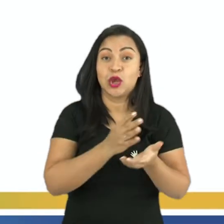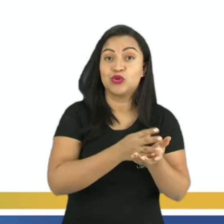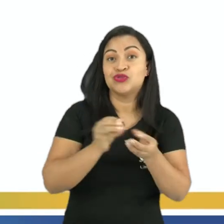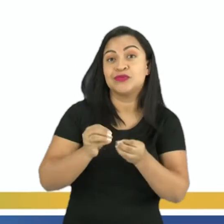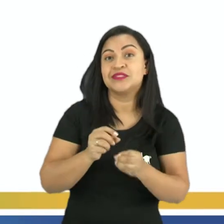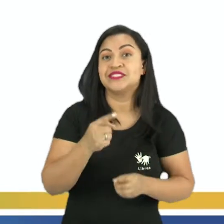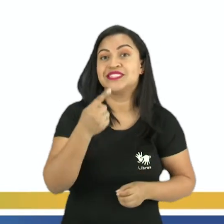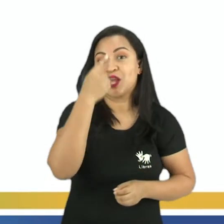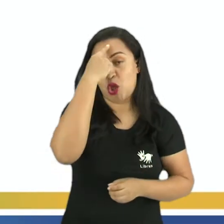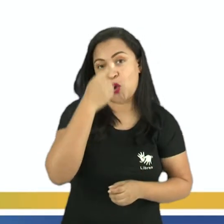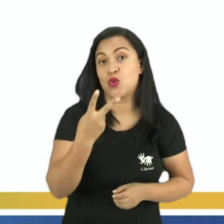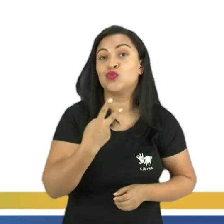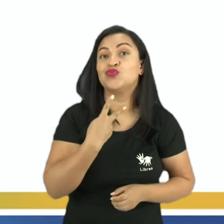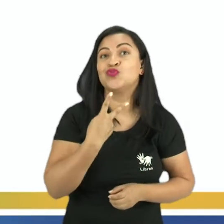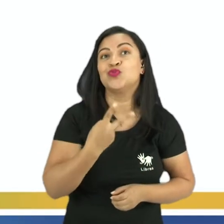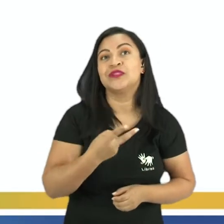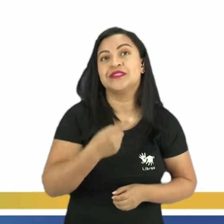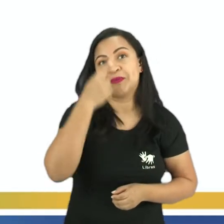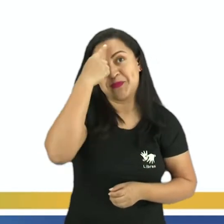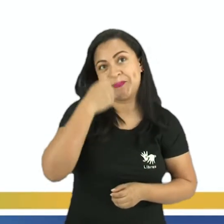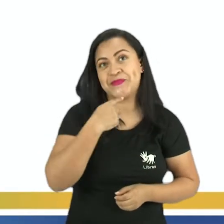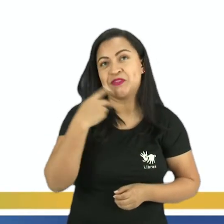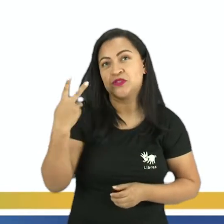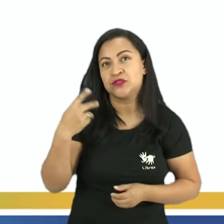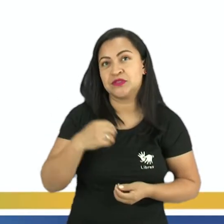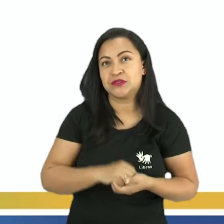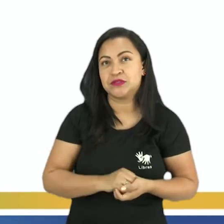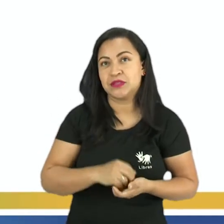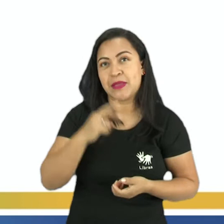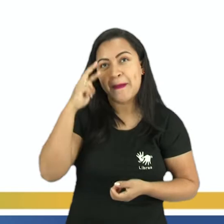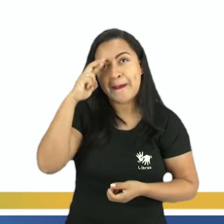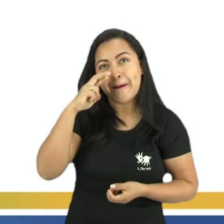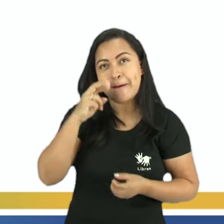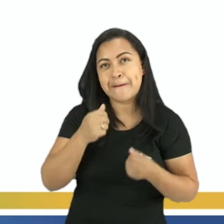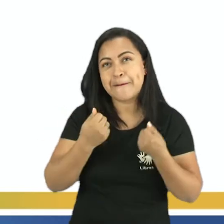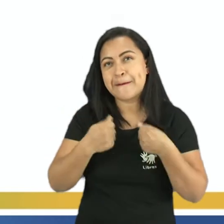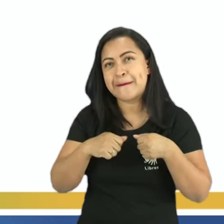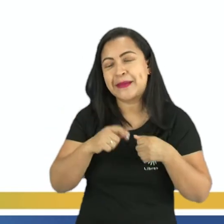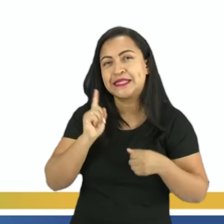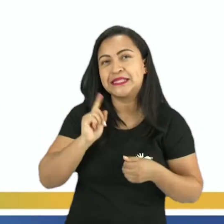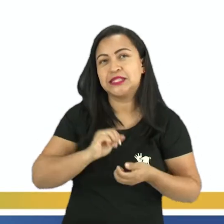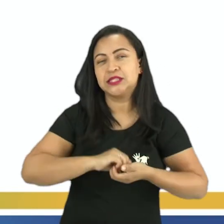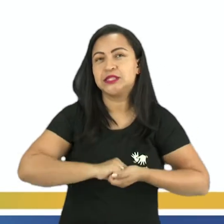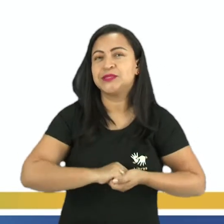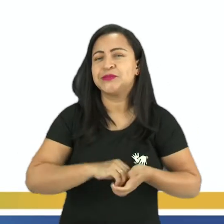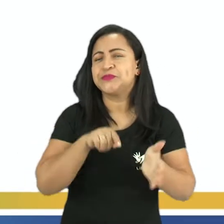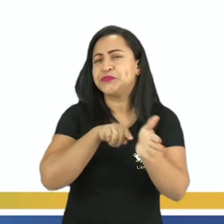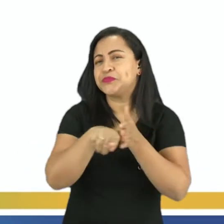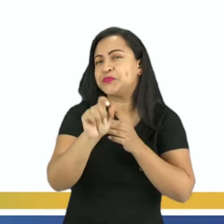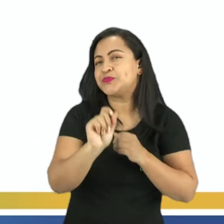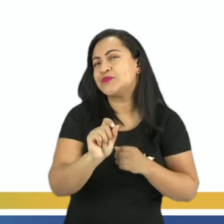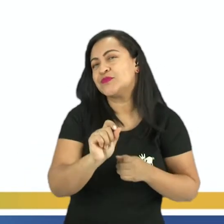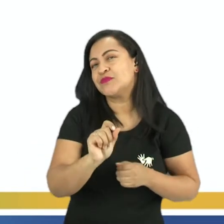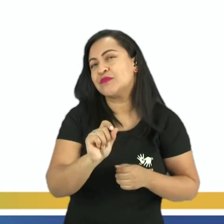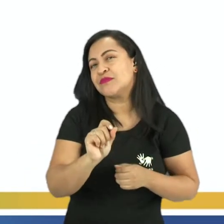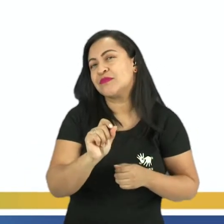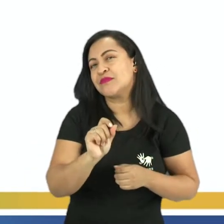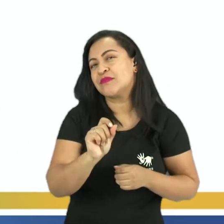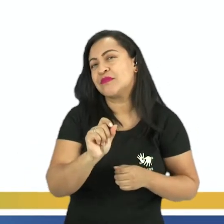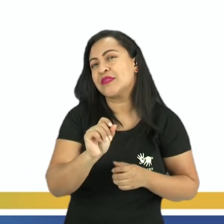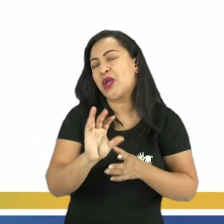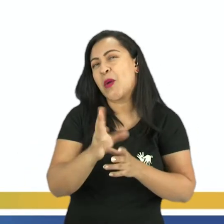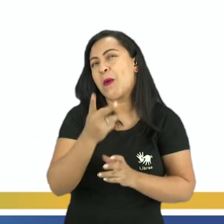vocês duas imagens. Observe elas para a gente poder fazer uma análise. Eu vou te perguntar o que parece que